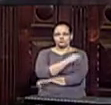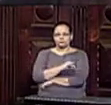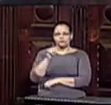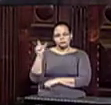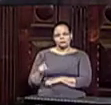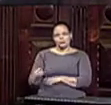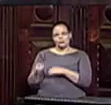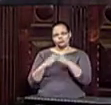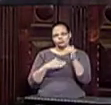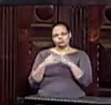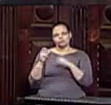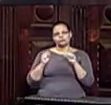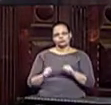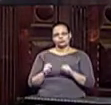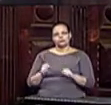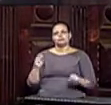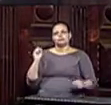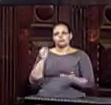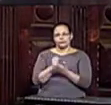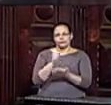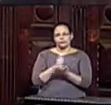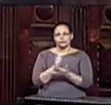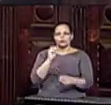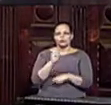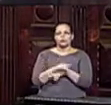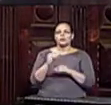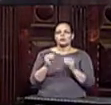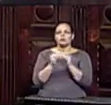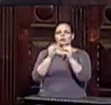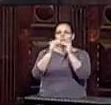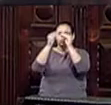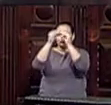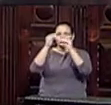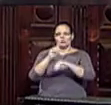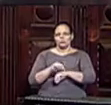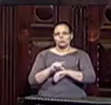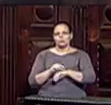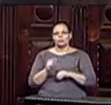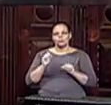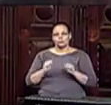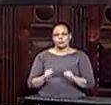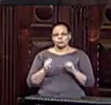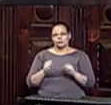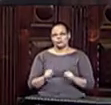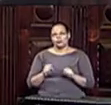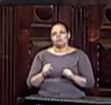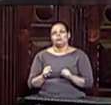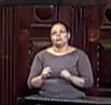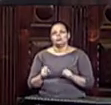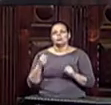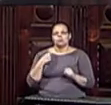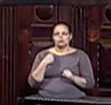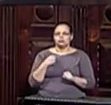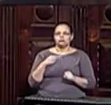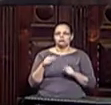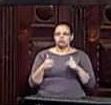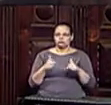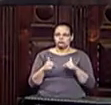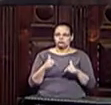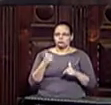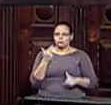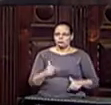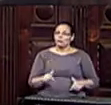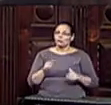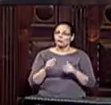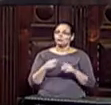poderia ser contratado sob o regime de hora extra, podendo-se resgatar o regime adicional de serviço.